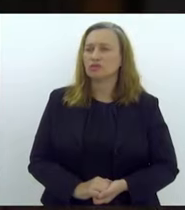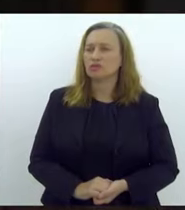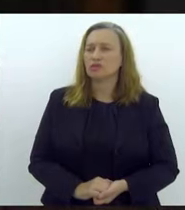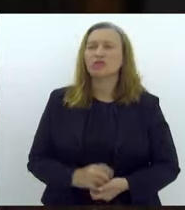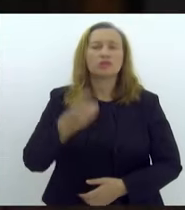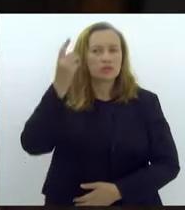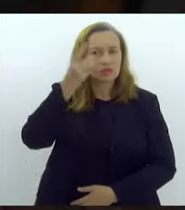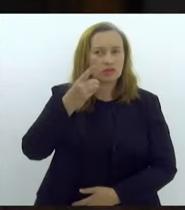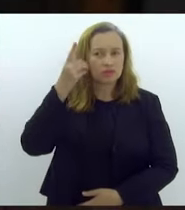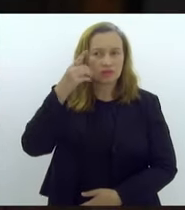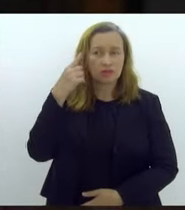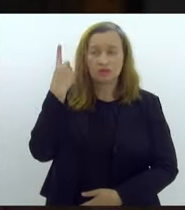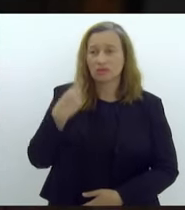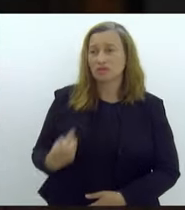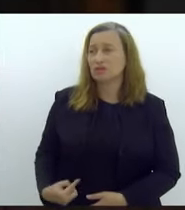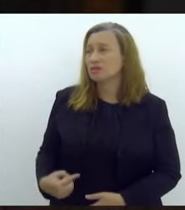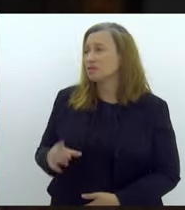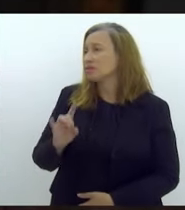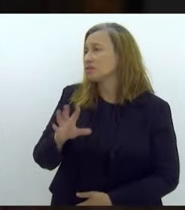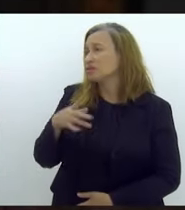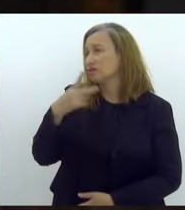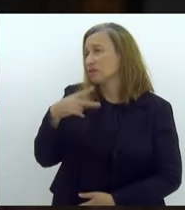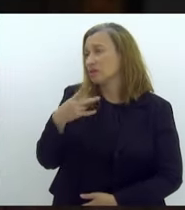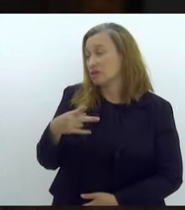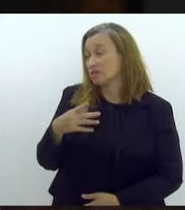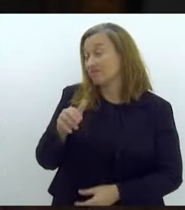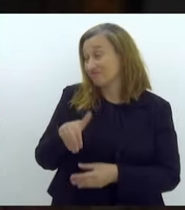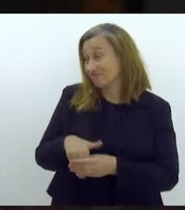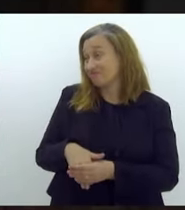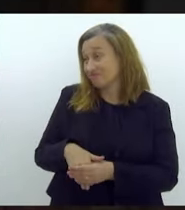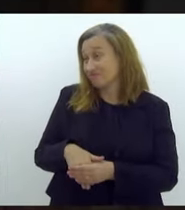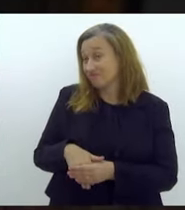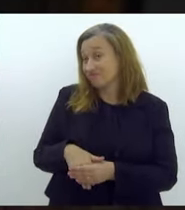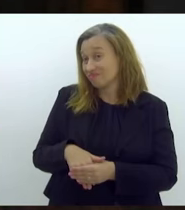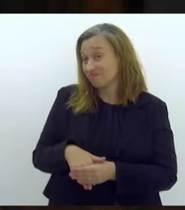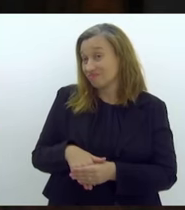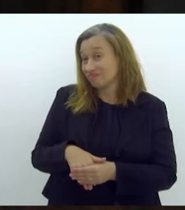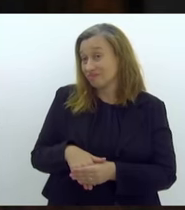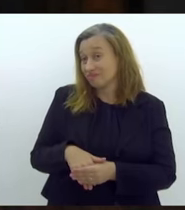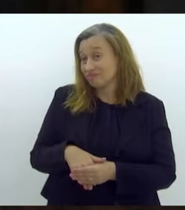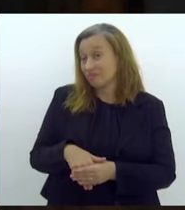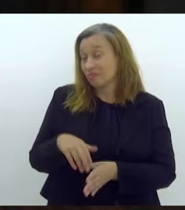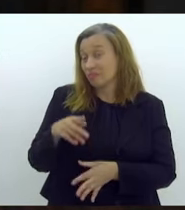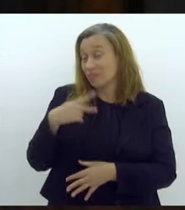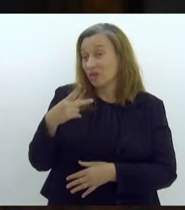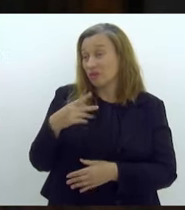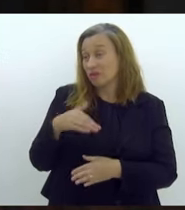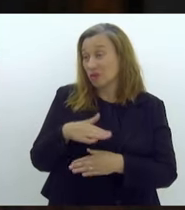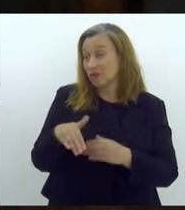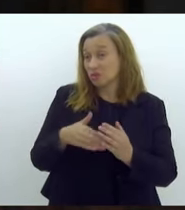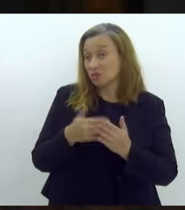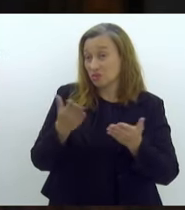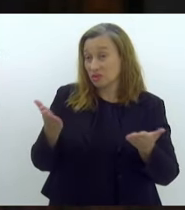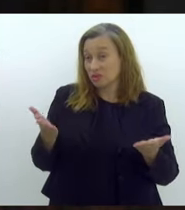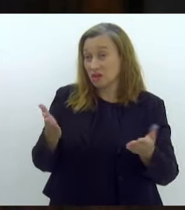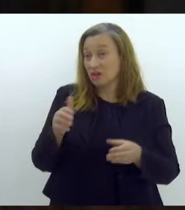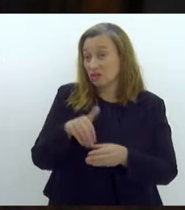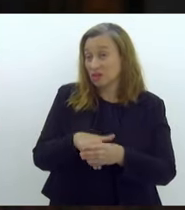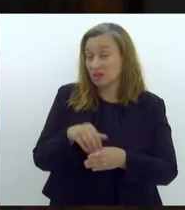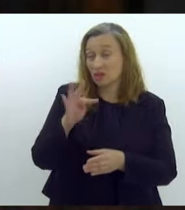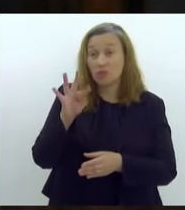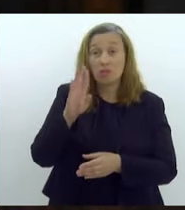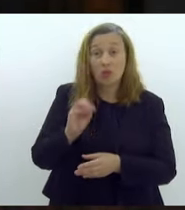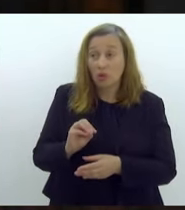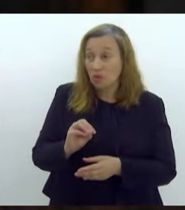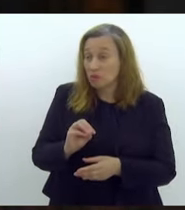Deputada Dani, só deixando claro que a votação, como agora eu vou submeter os demais, a votação em bloco não